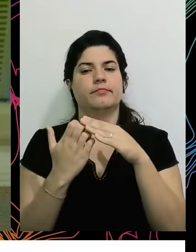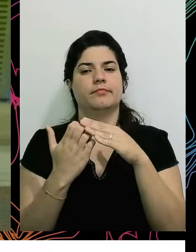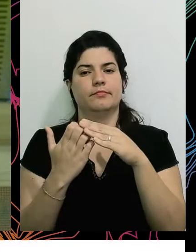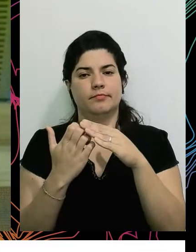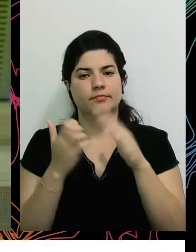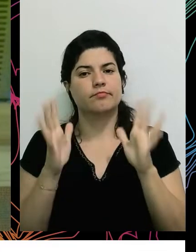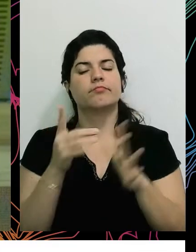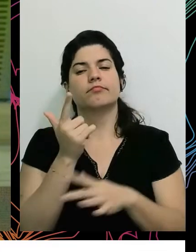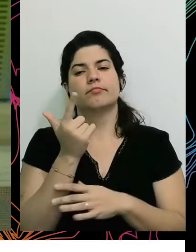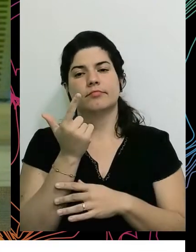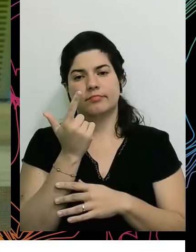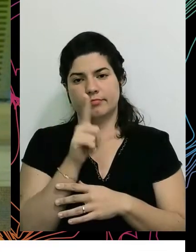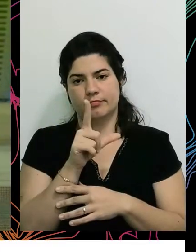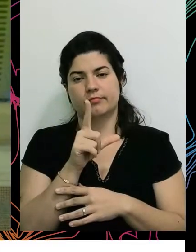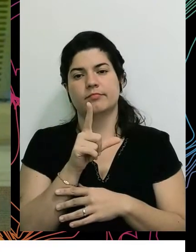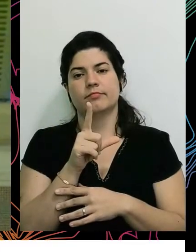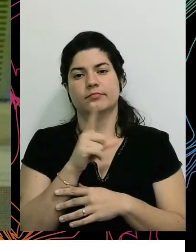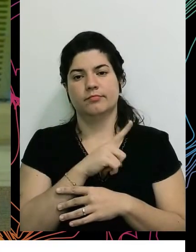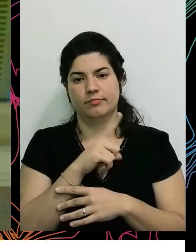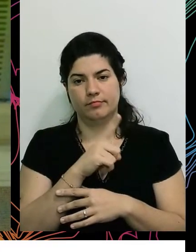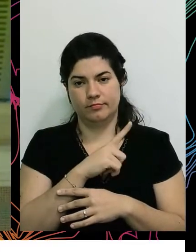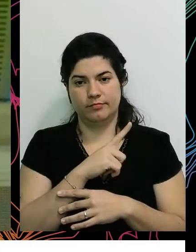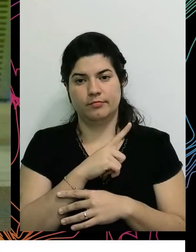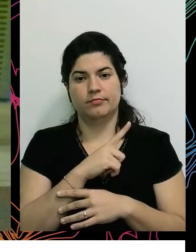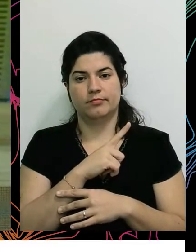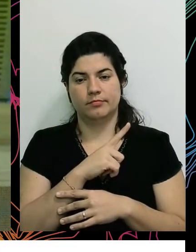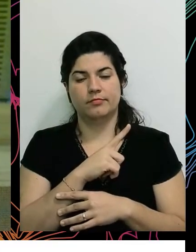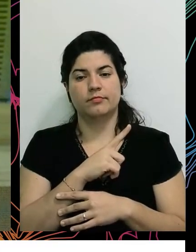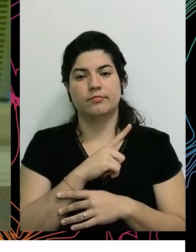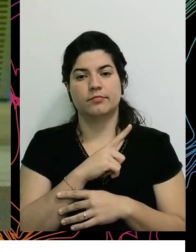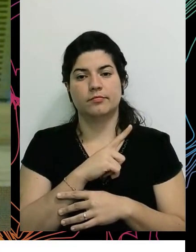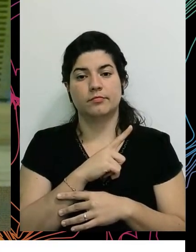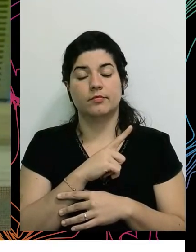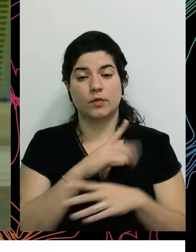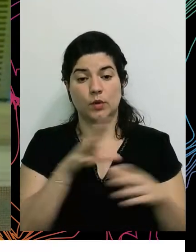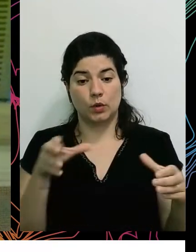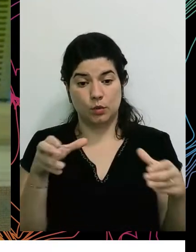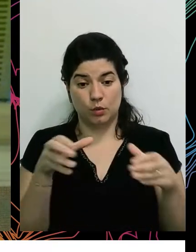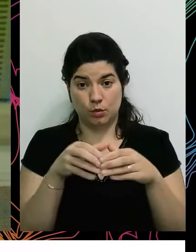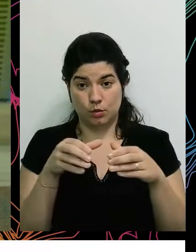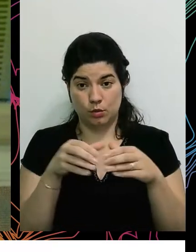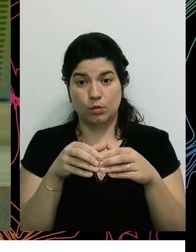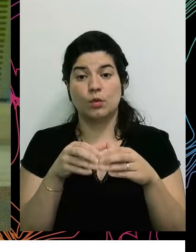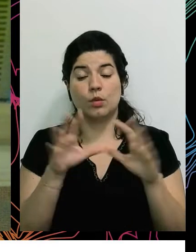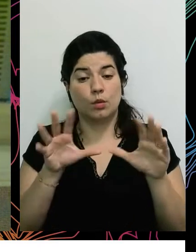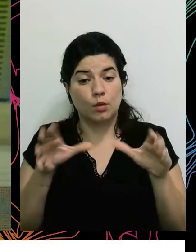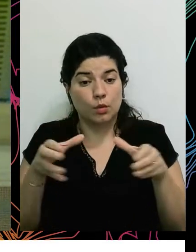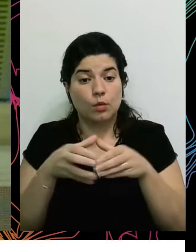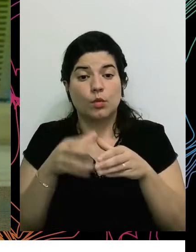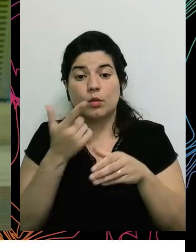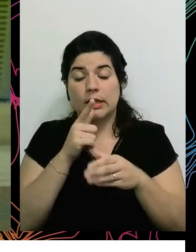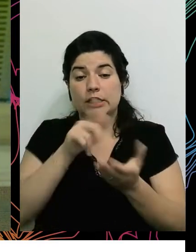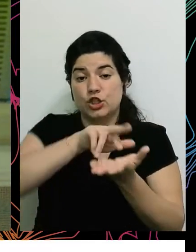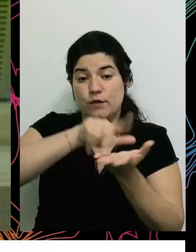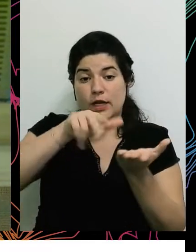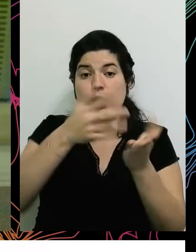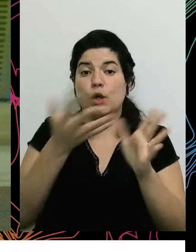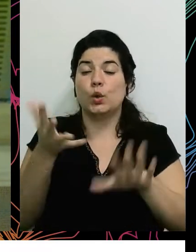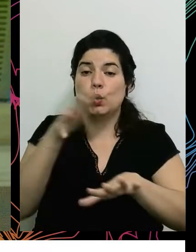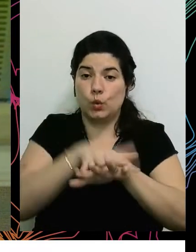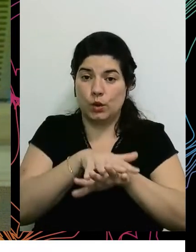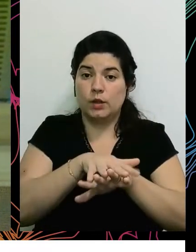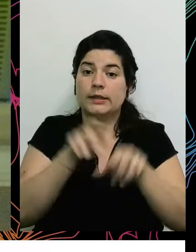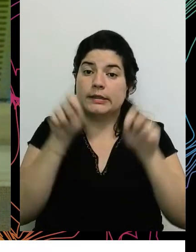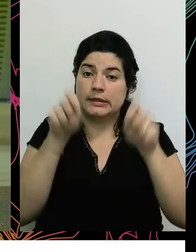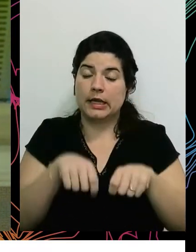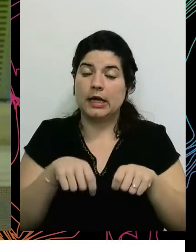conseguimos um KPI corporativo de diversidade e inclusão composto de 2 partes,